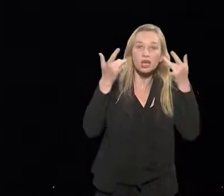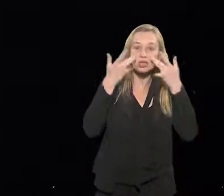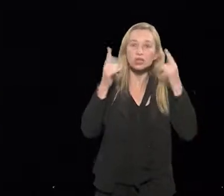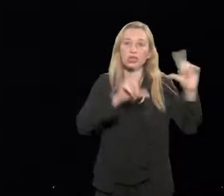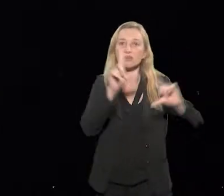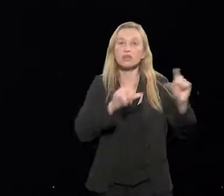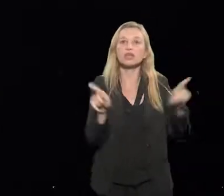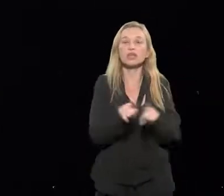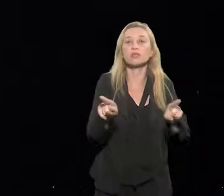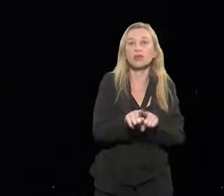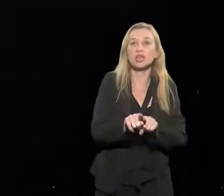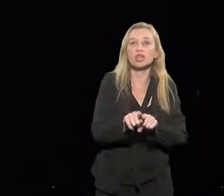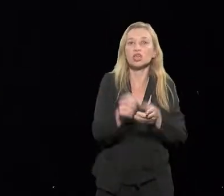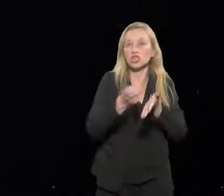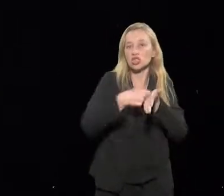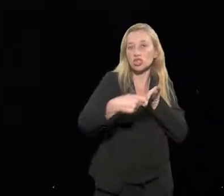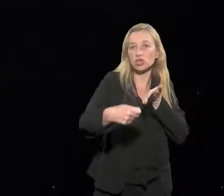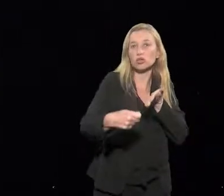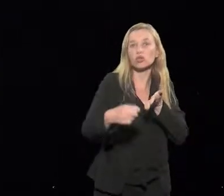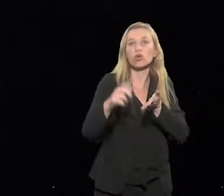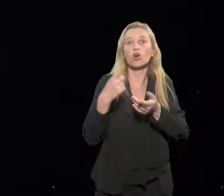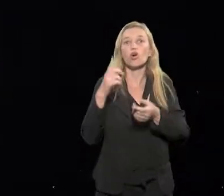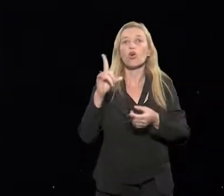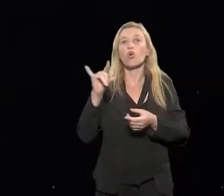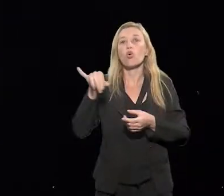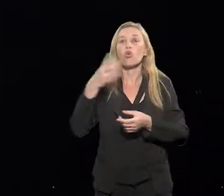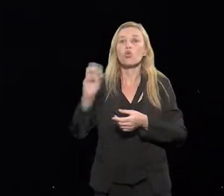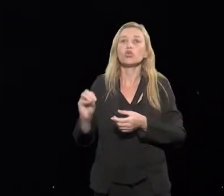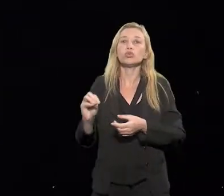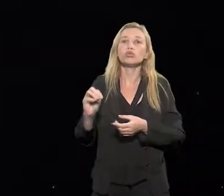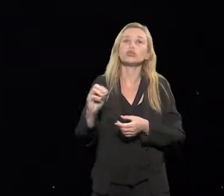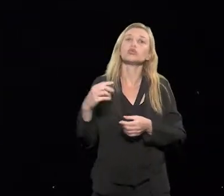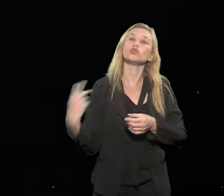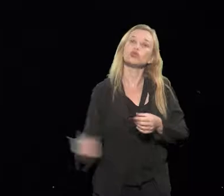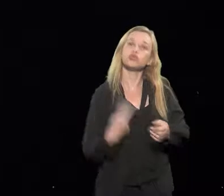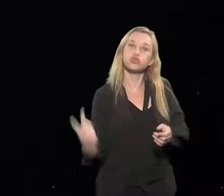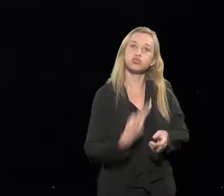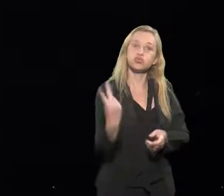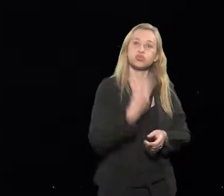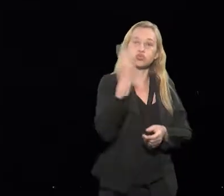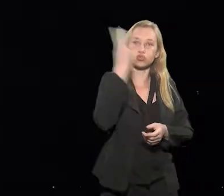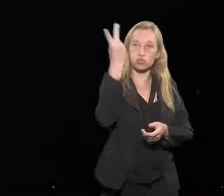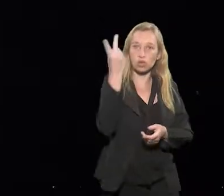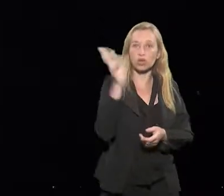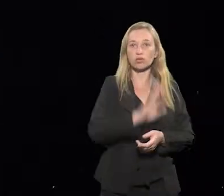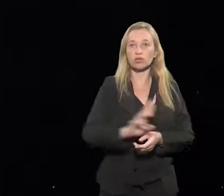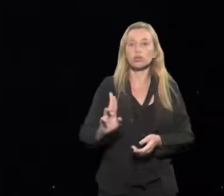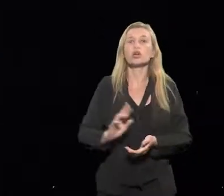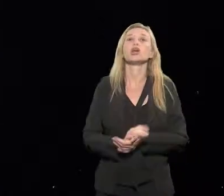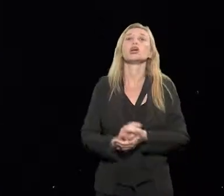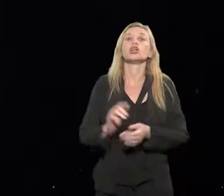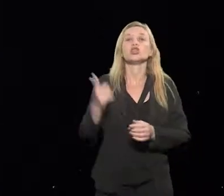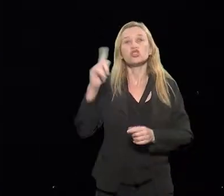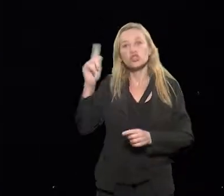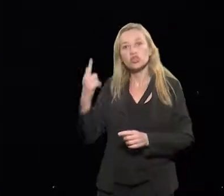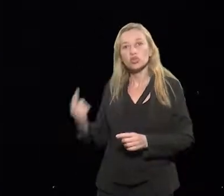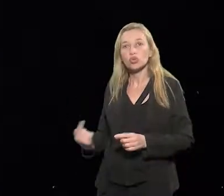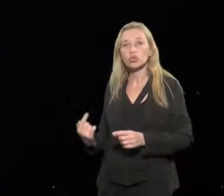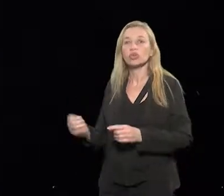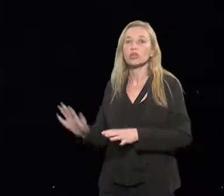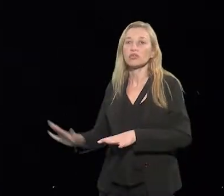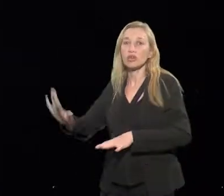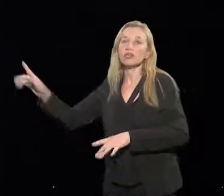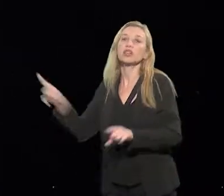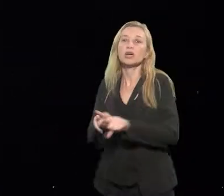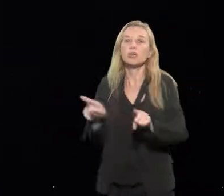também escritor, autor do livro No Olho do Furacão. Tornou-se gestor na Central Única de Favelas